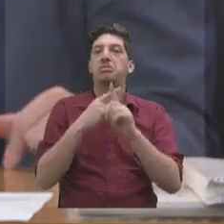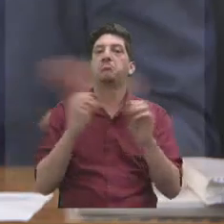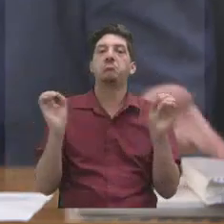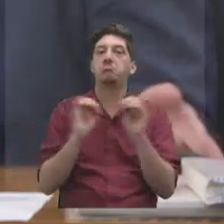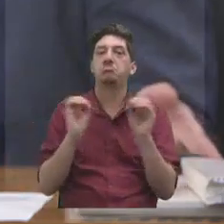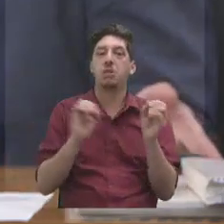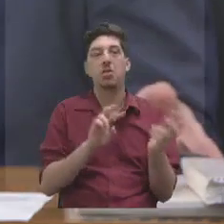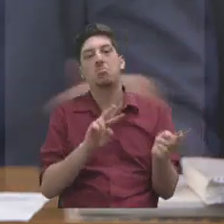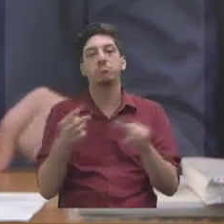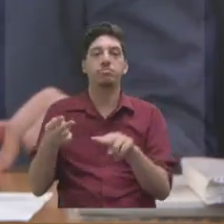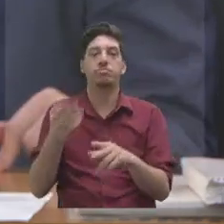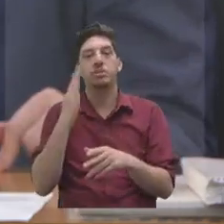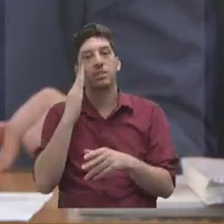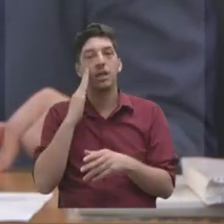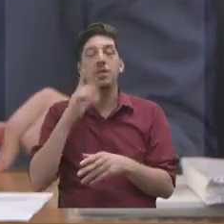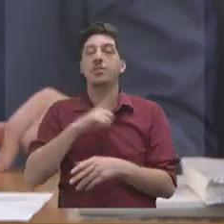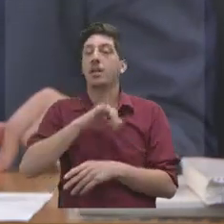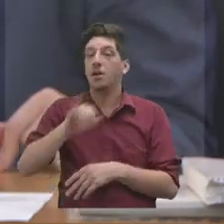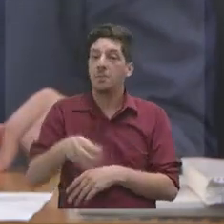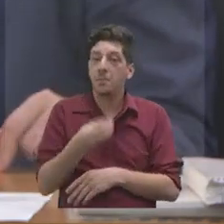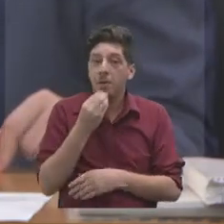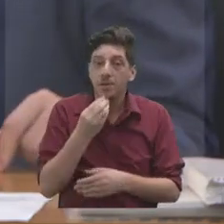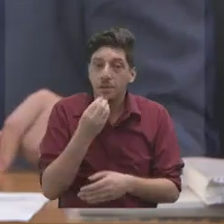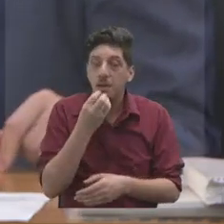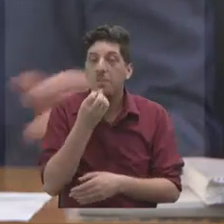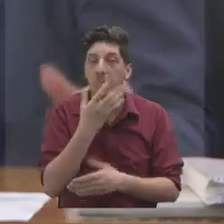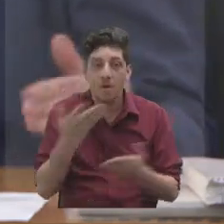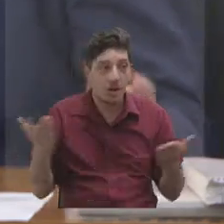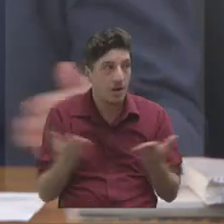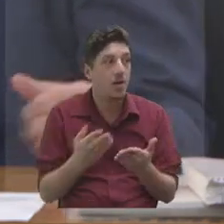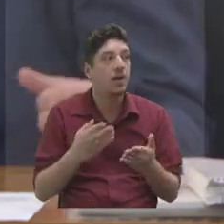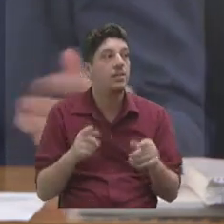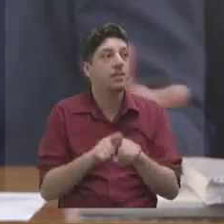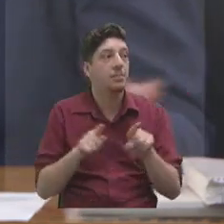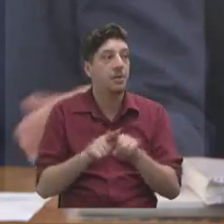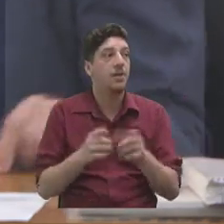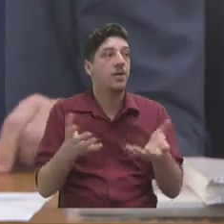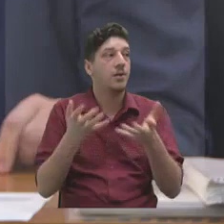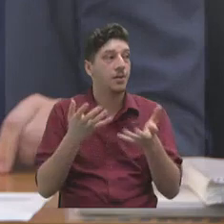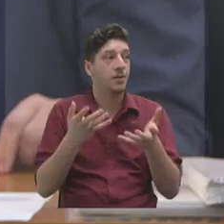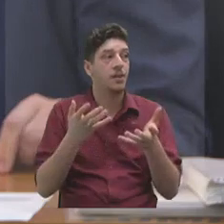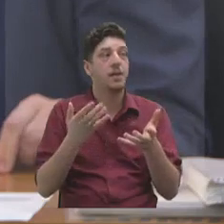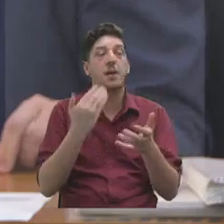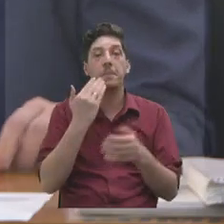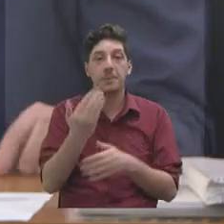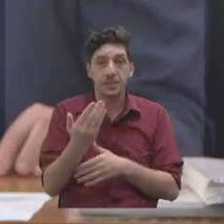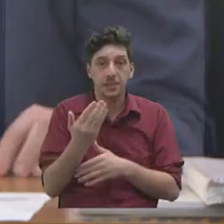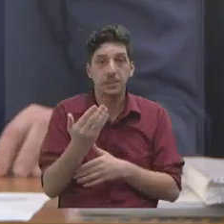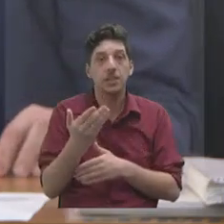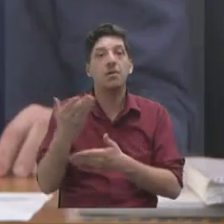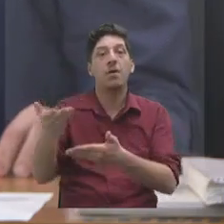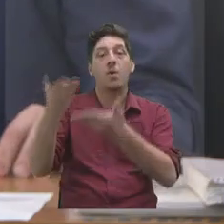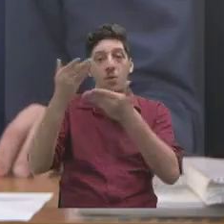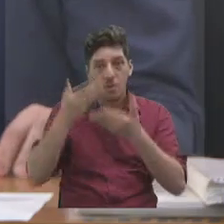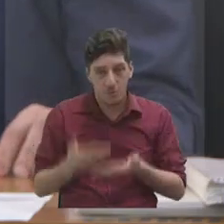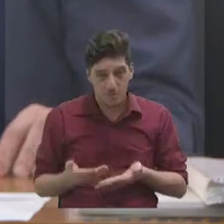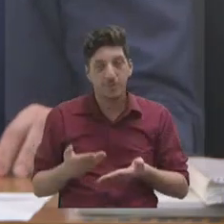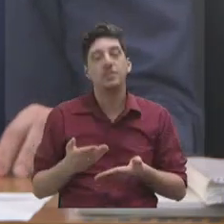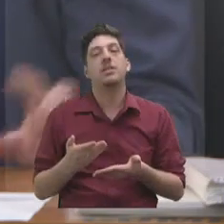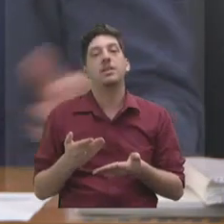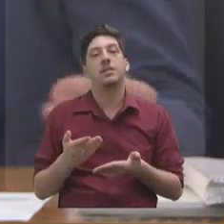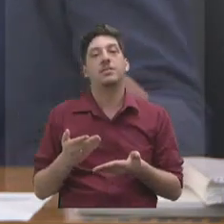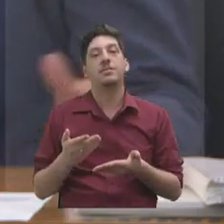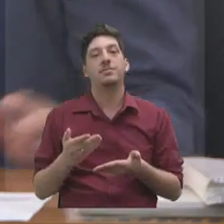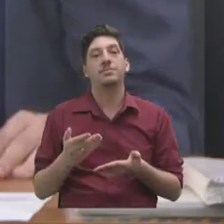renovações Então temos aqui uma grande oportunidade E aí eu queria reforçar que o pedido né o convite aqui para né para